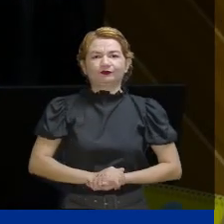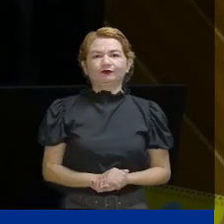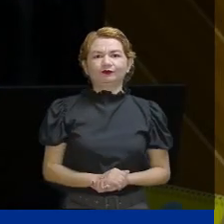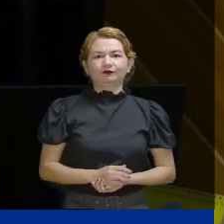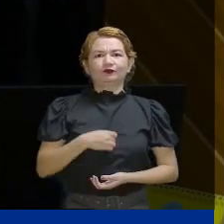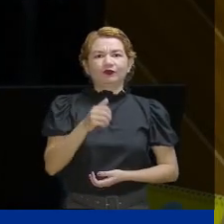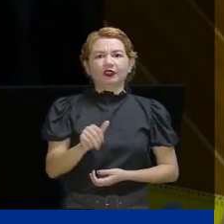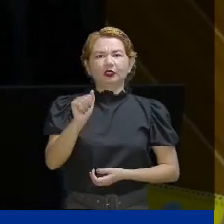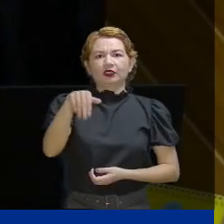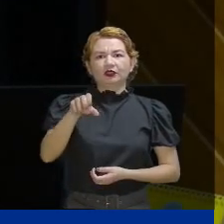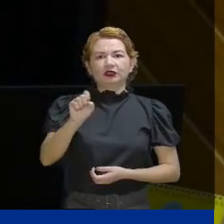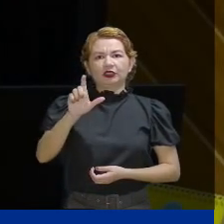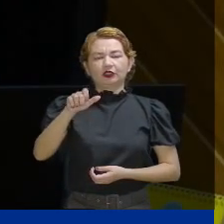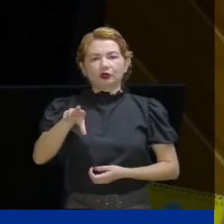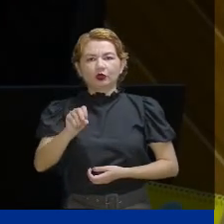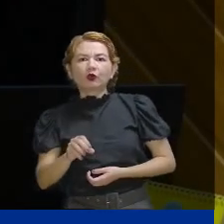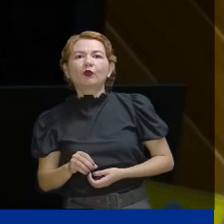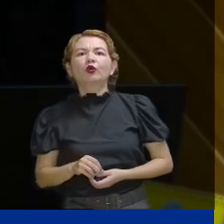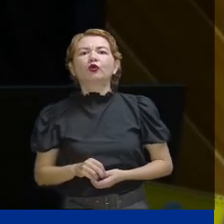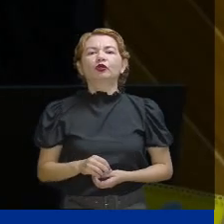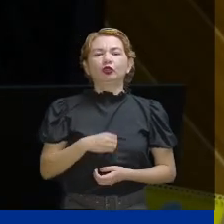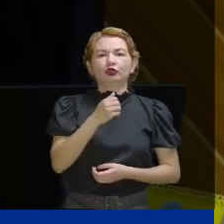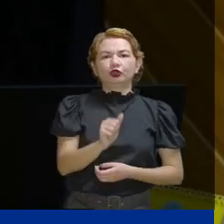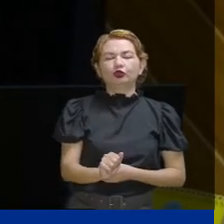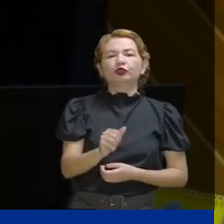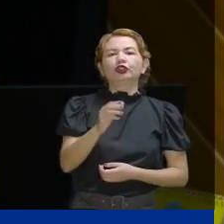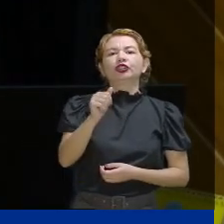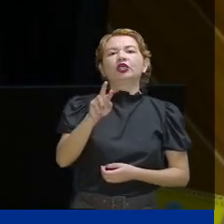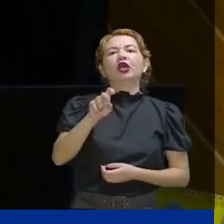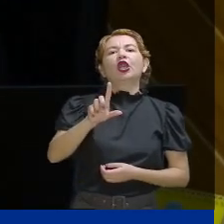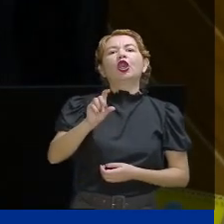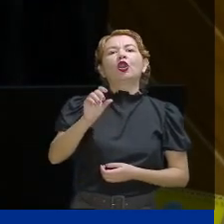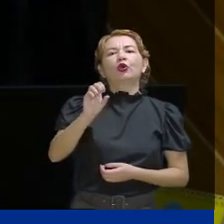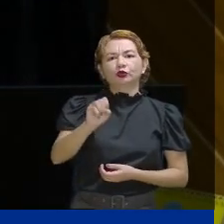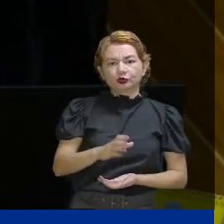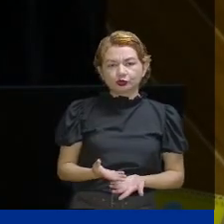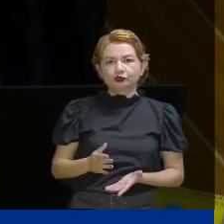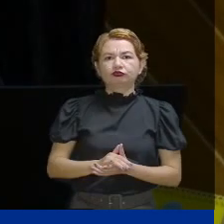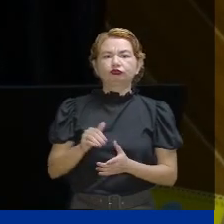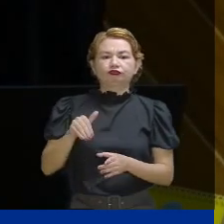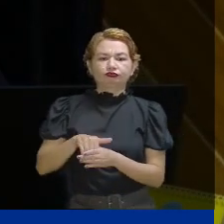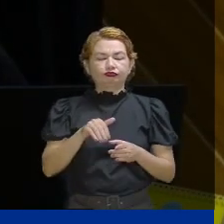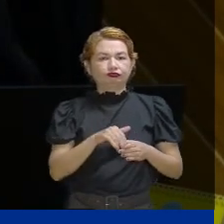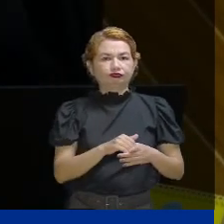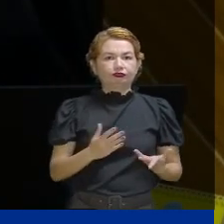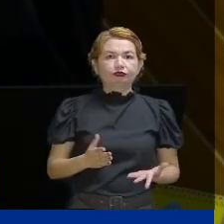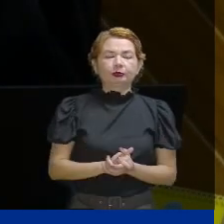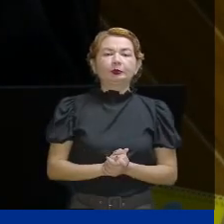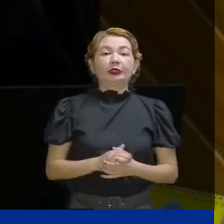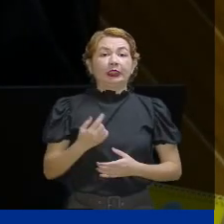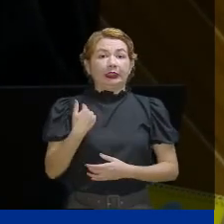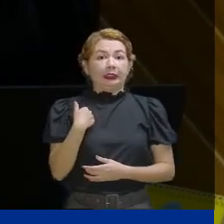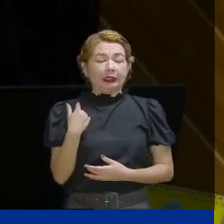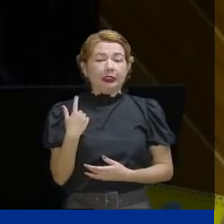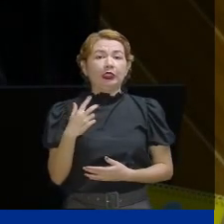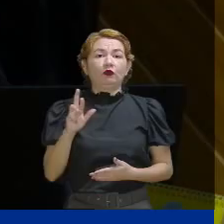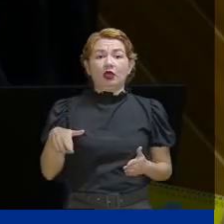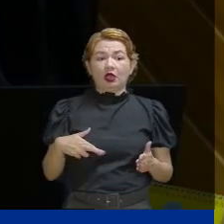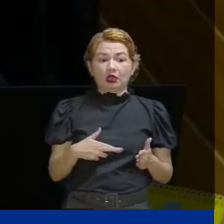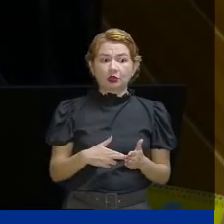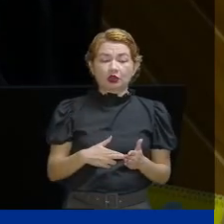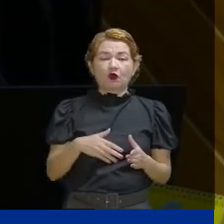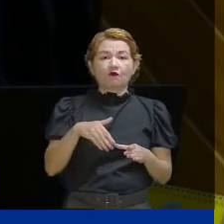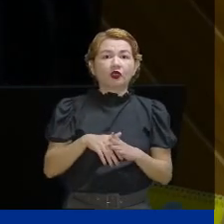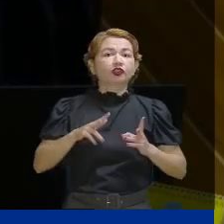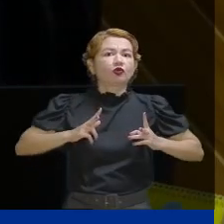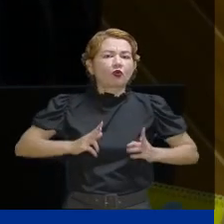Doutor Anselmo e doutor Carlos Fernando foram os únicos que não vencidos. Então, eu estou aqui seguindo o relator porque